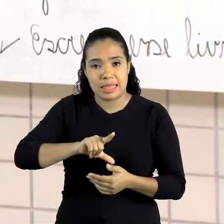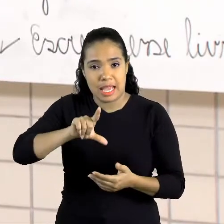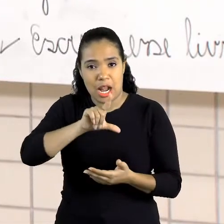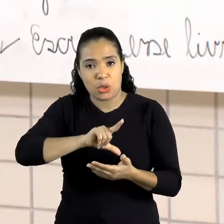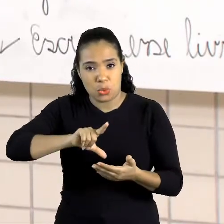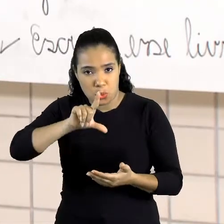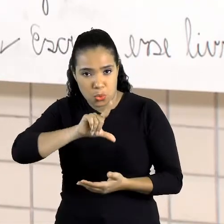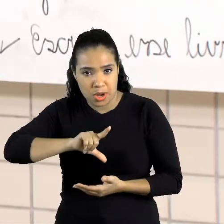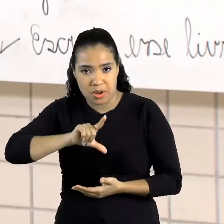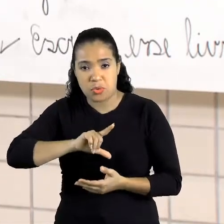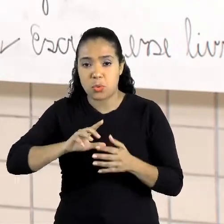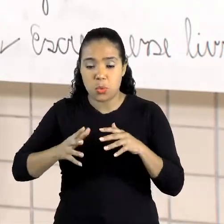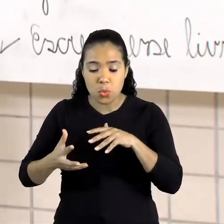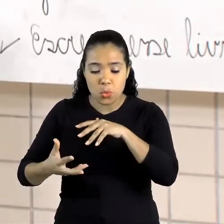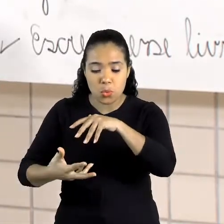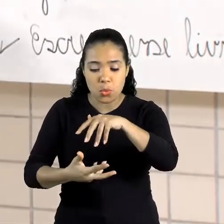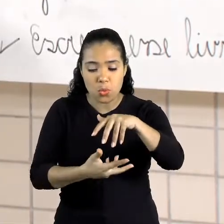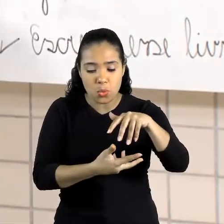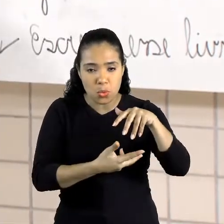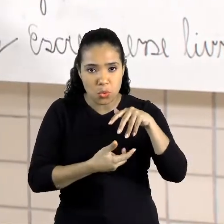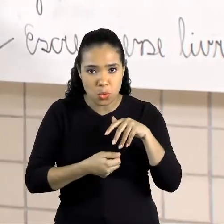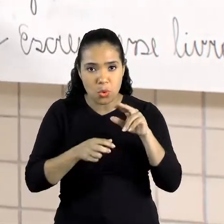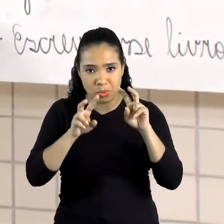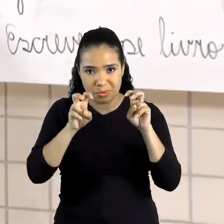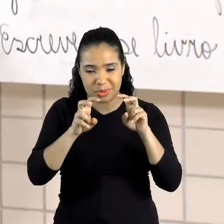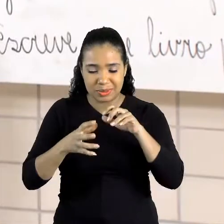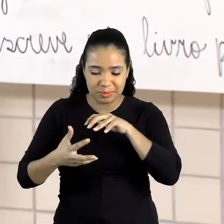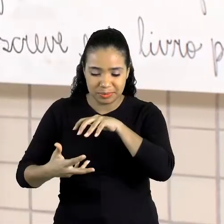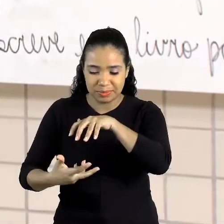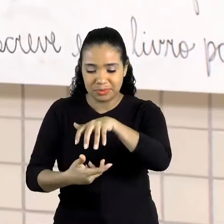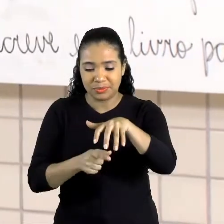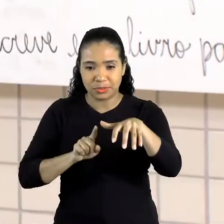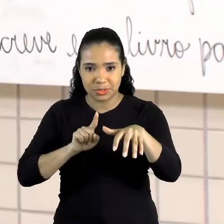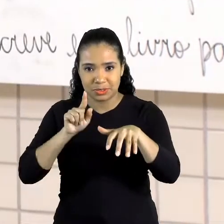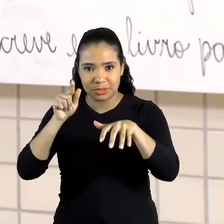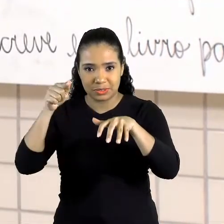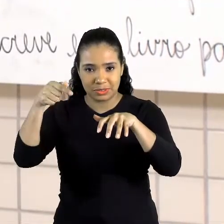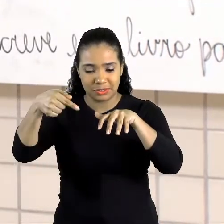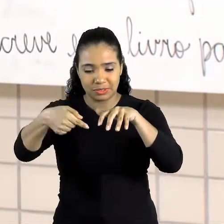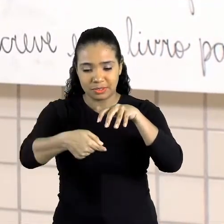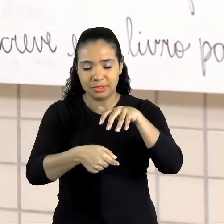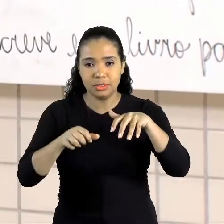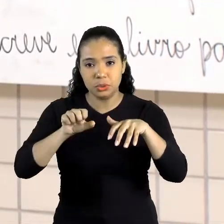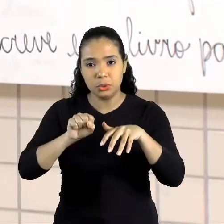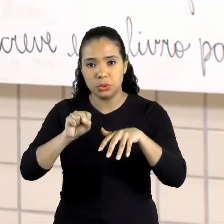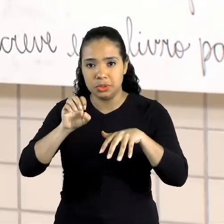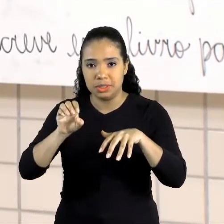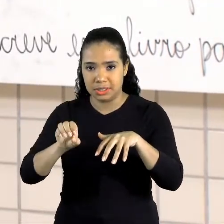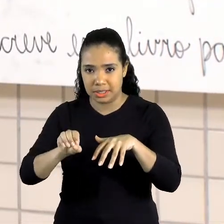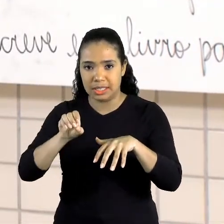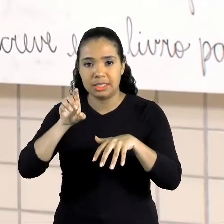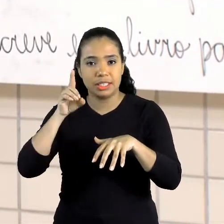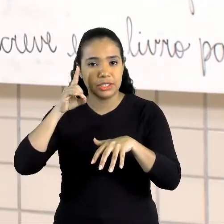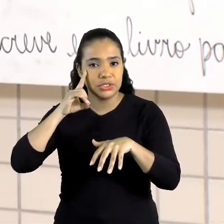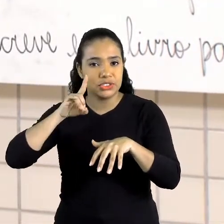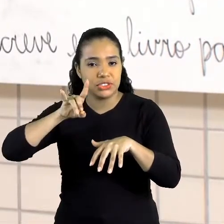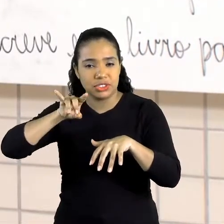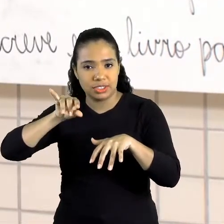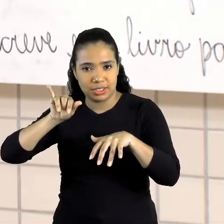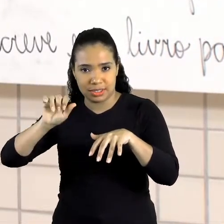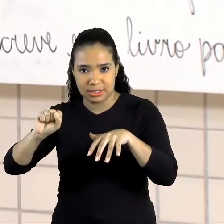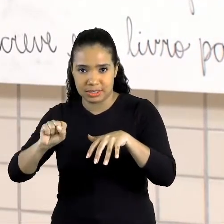universal, que é A Volta ao Mundo em 80 Dias. A Volta ao Mundo em 80 Dias, do escritor Júlio